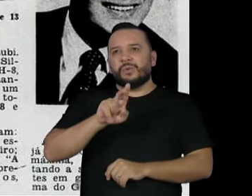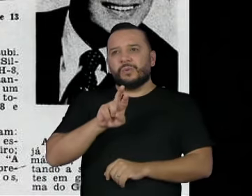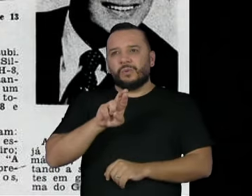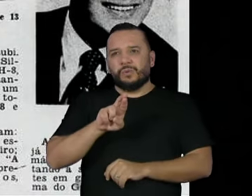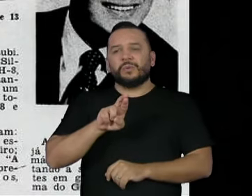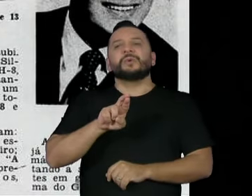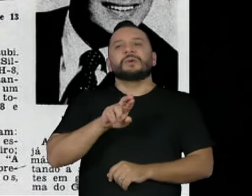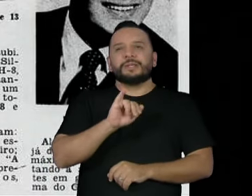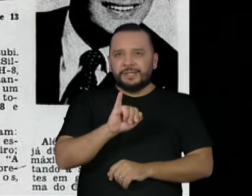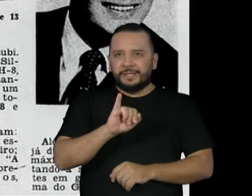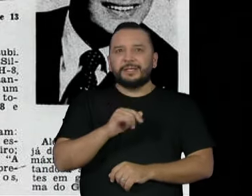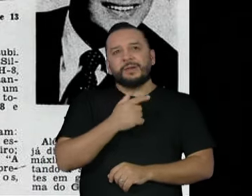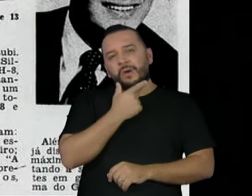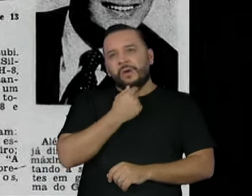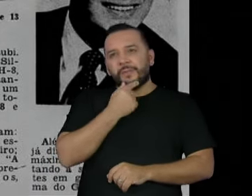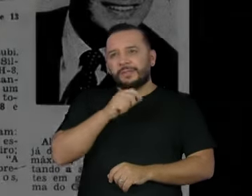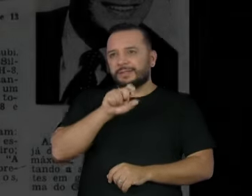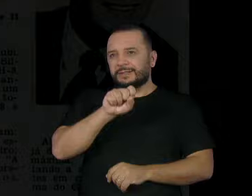Lima.